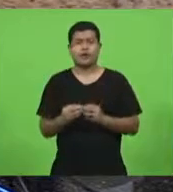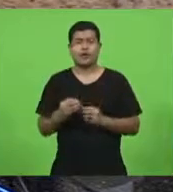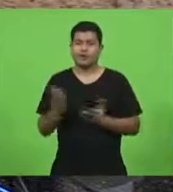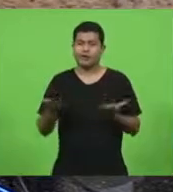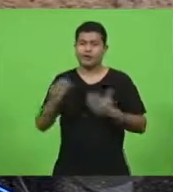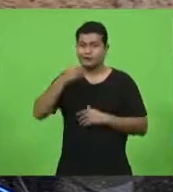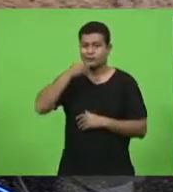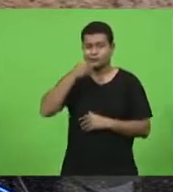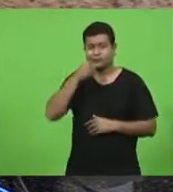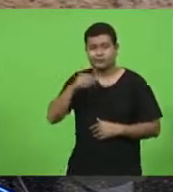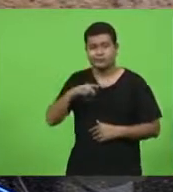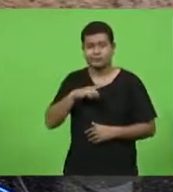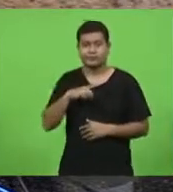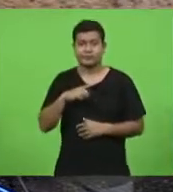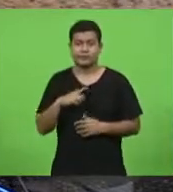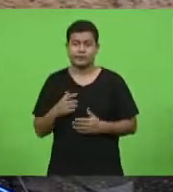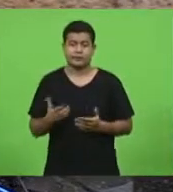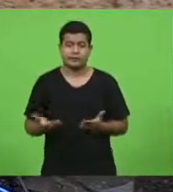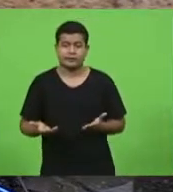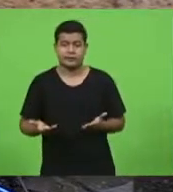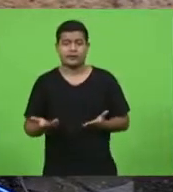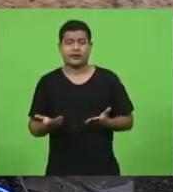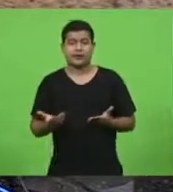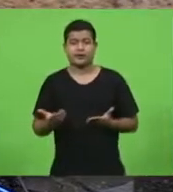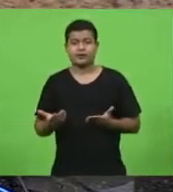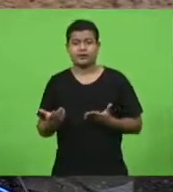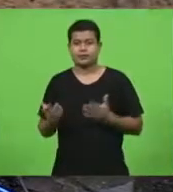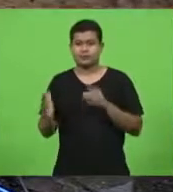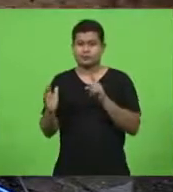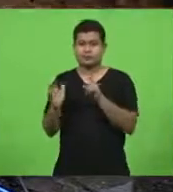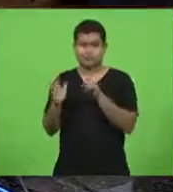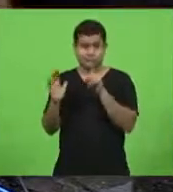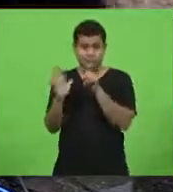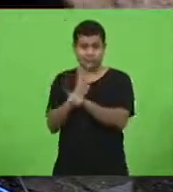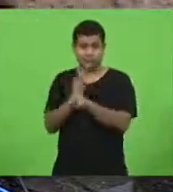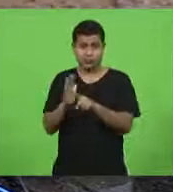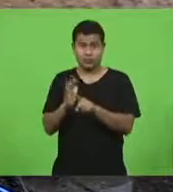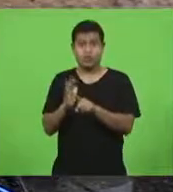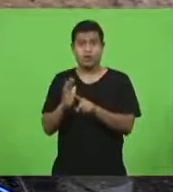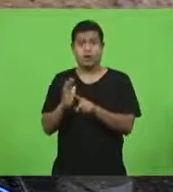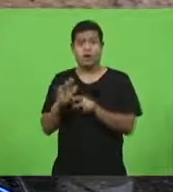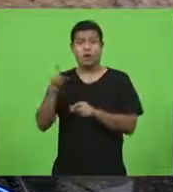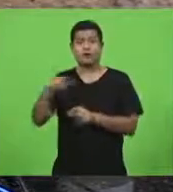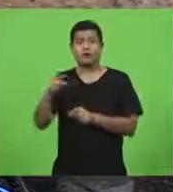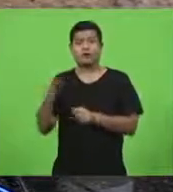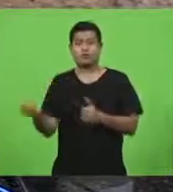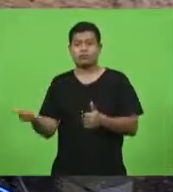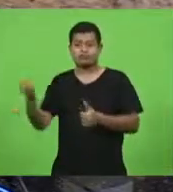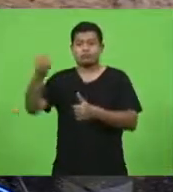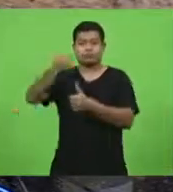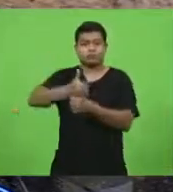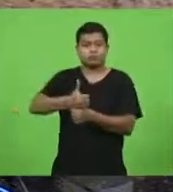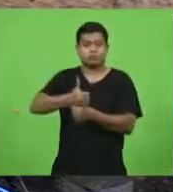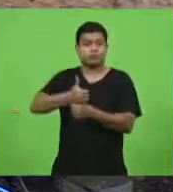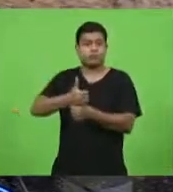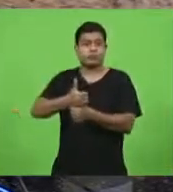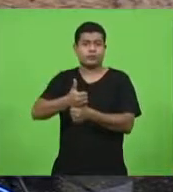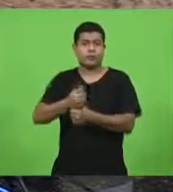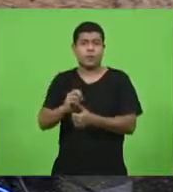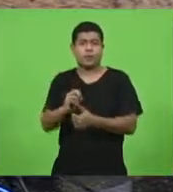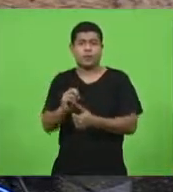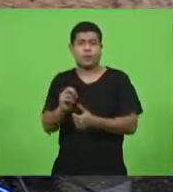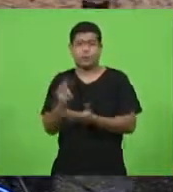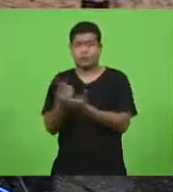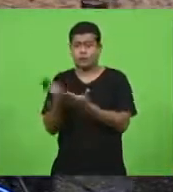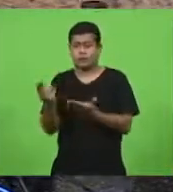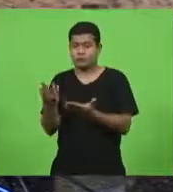existe um questionamento acerca de saber o que é uma reposição, quais são os